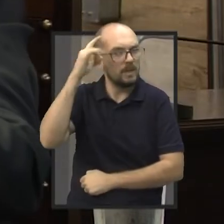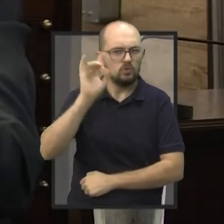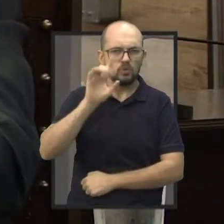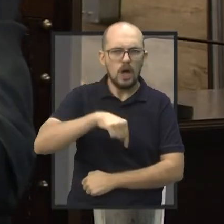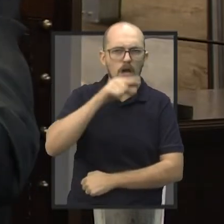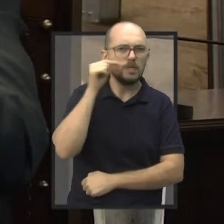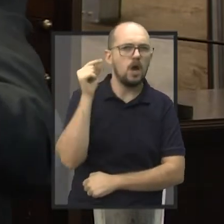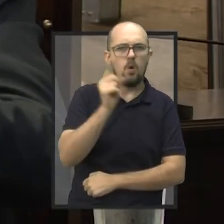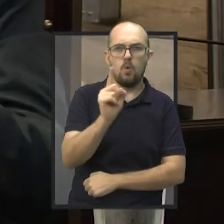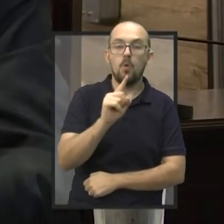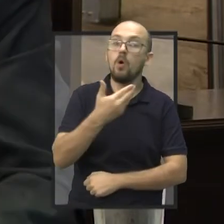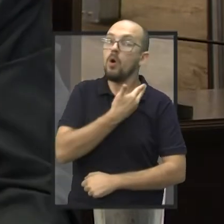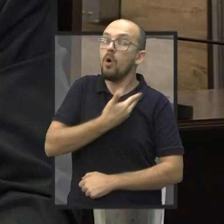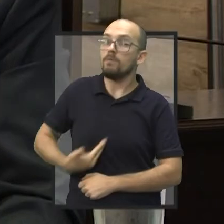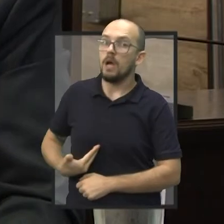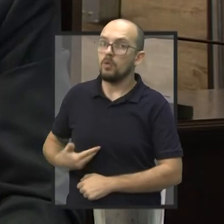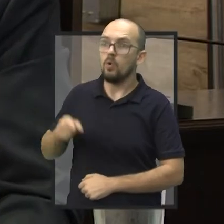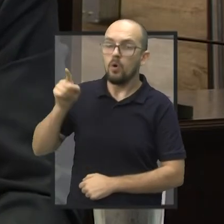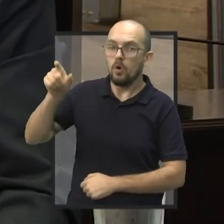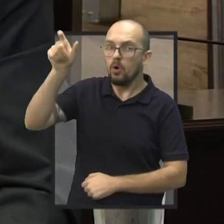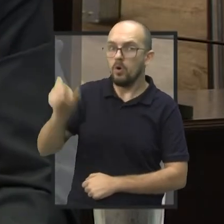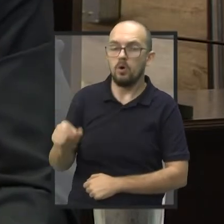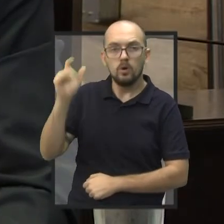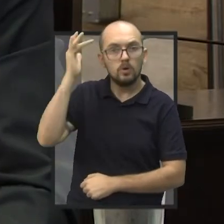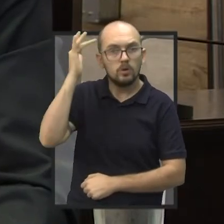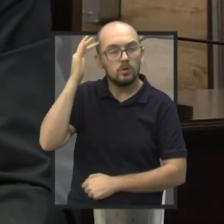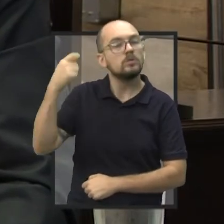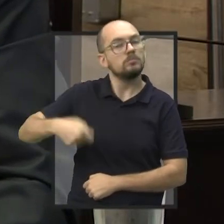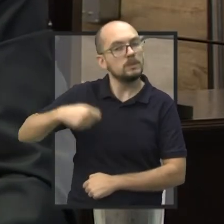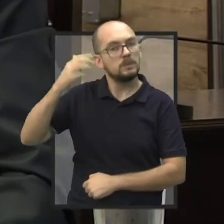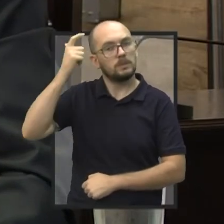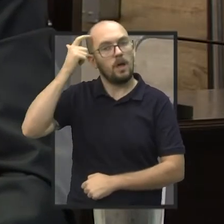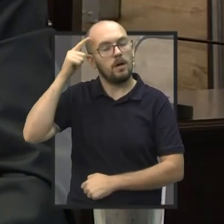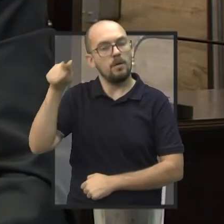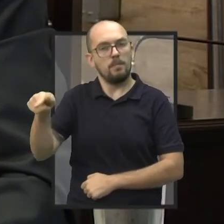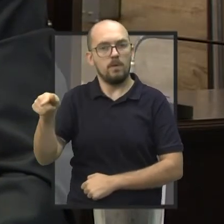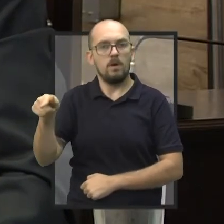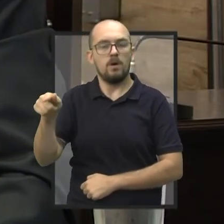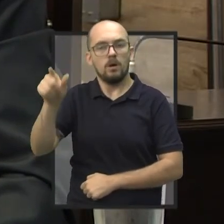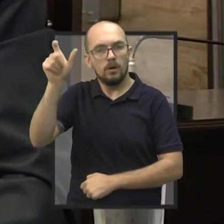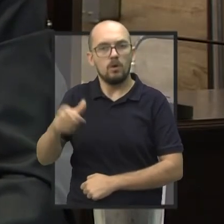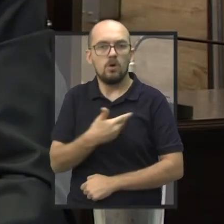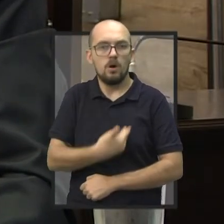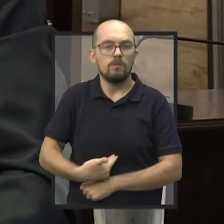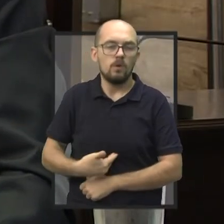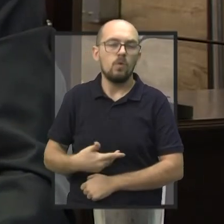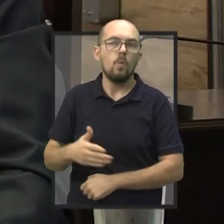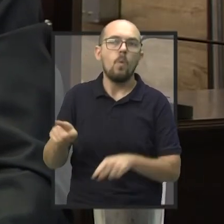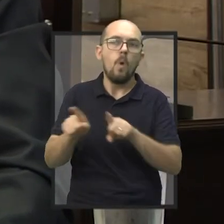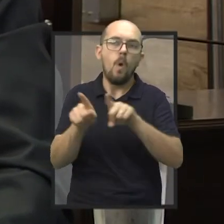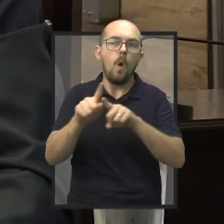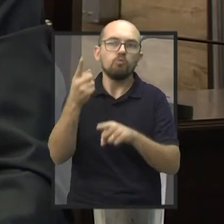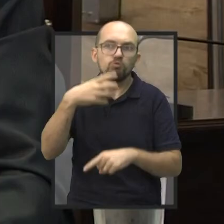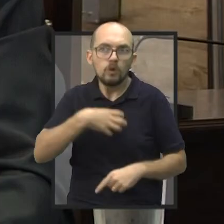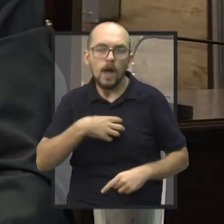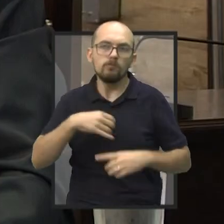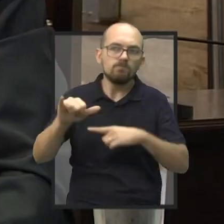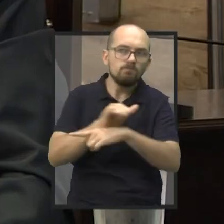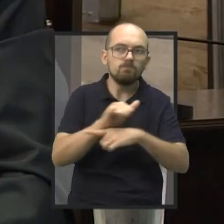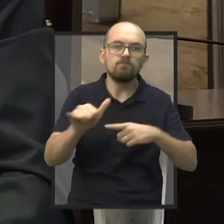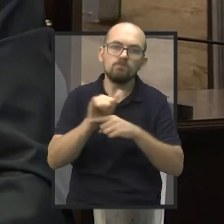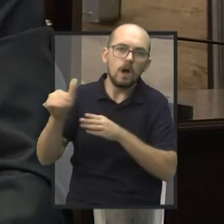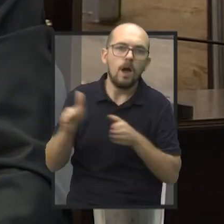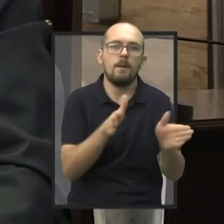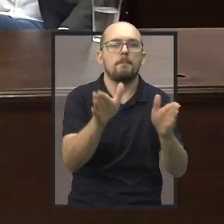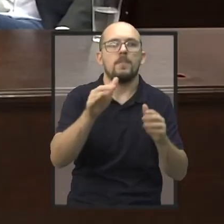Jaú, mas o governador tem que ter essa ciência e entender que, de alguma forma, nós vamos ter que encontrar um meio para a